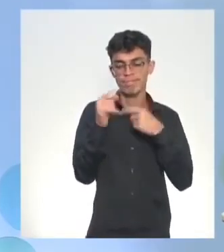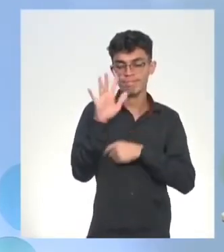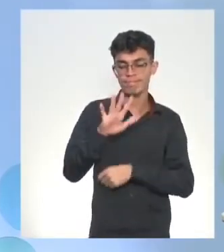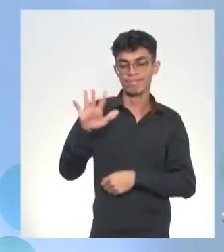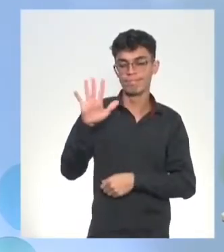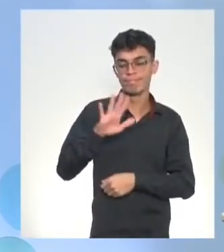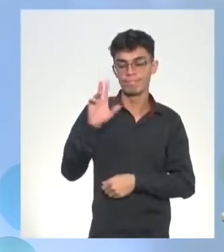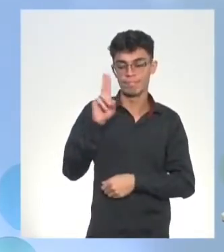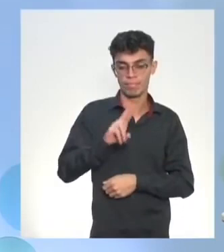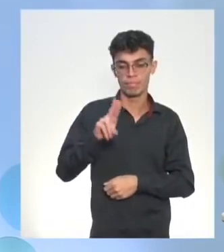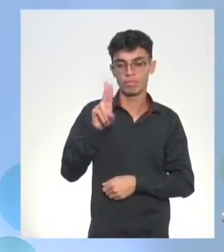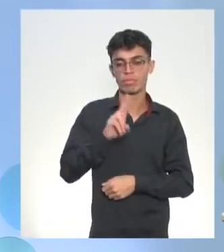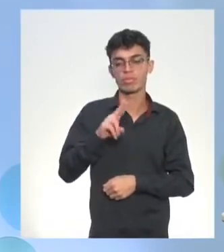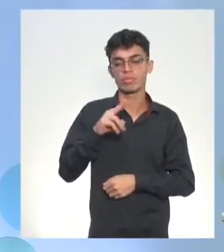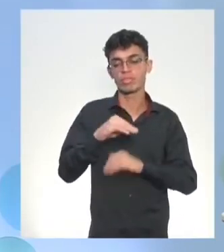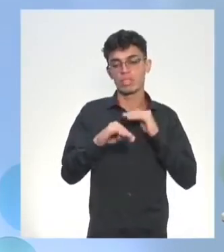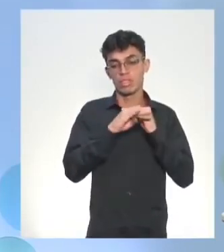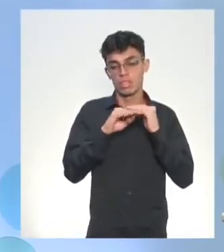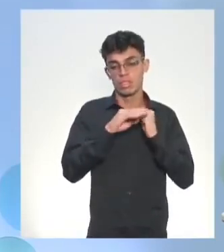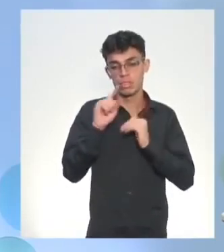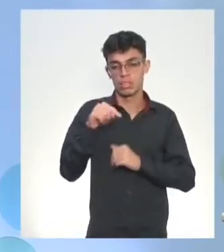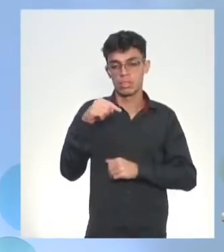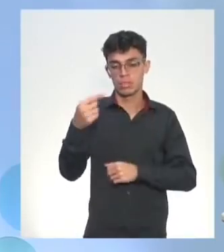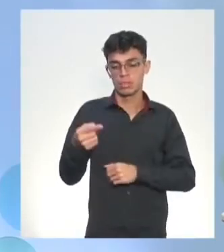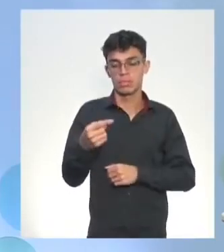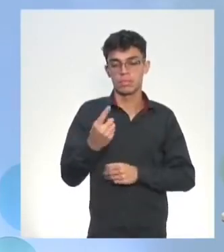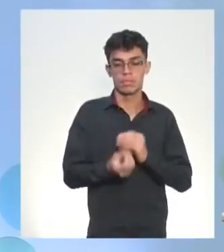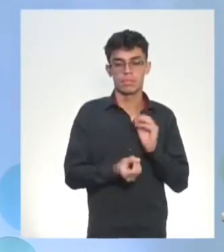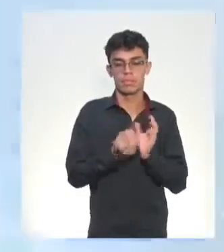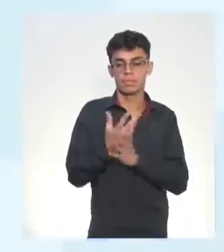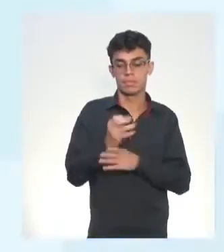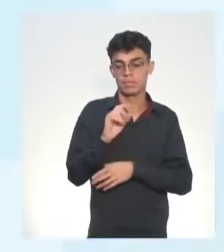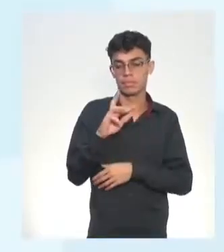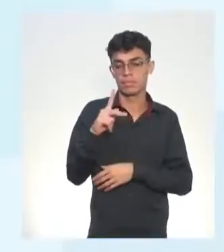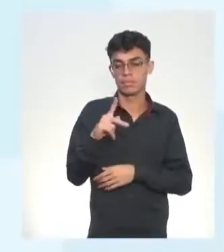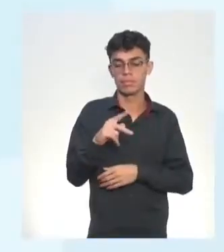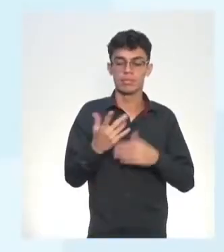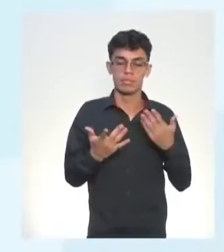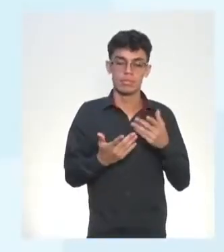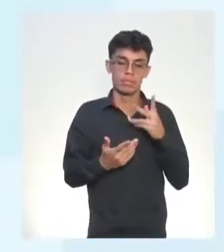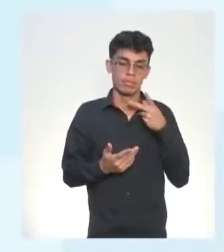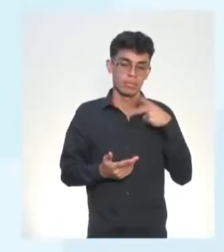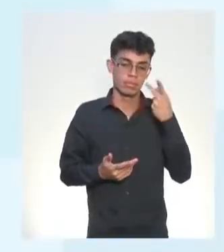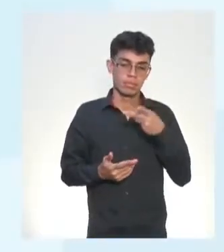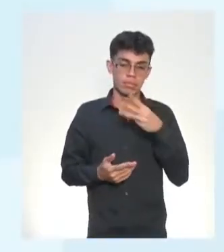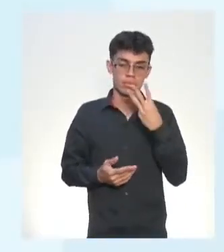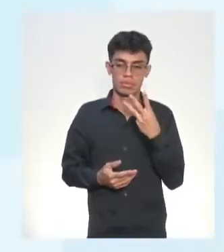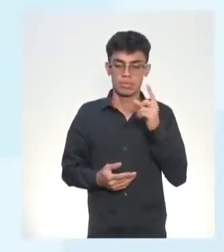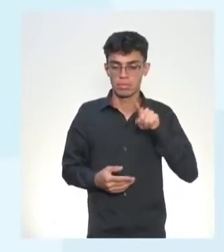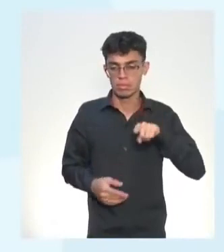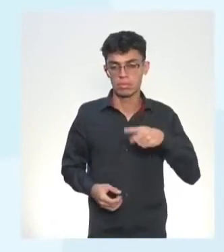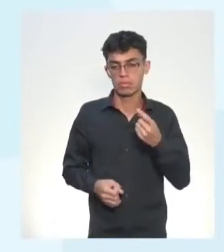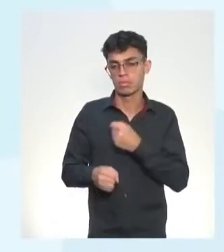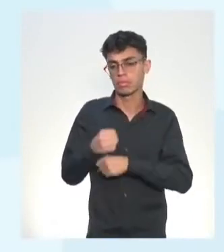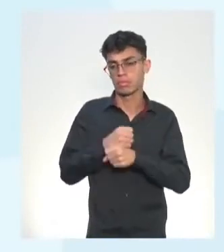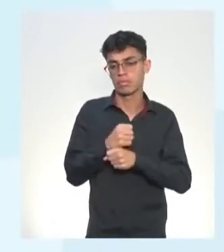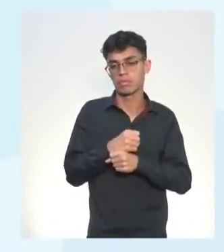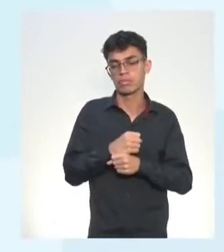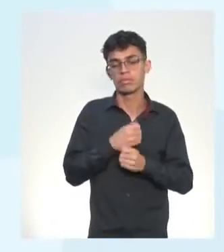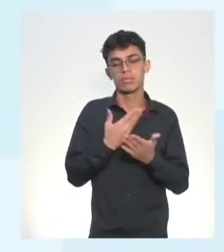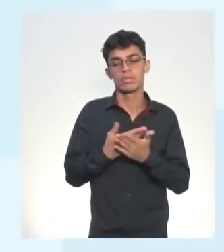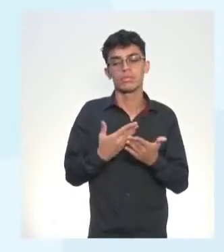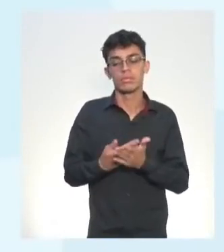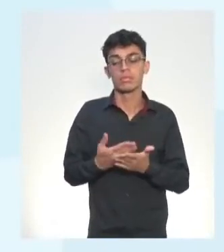que a gente vai usar foi sistematizada depois, tá certo? Então, a gente está falando aí de 3.000 anos aí de estudos atrás dos